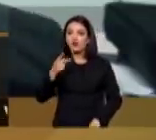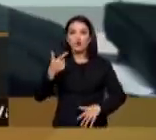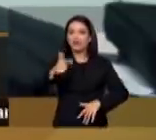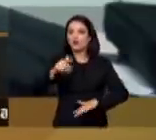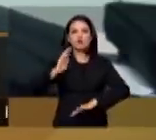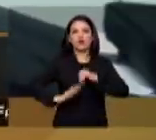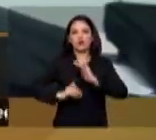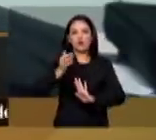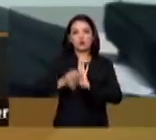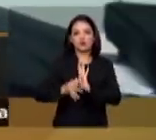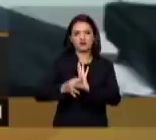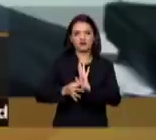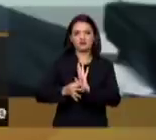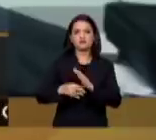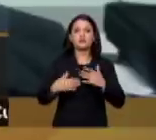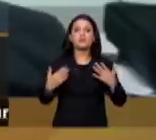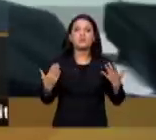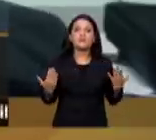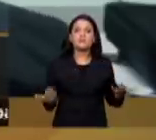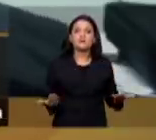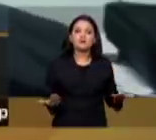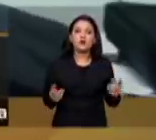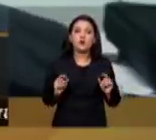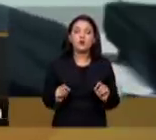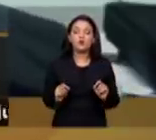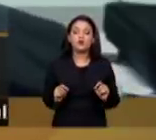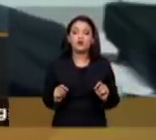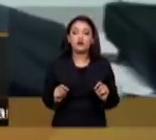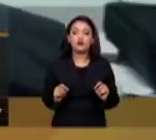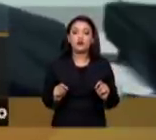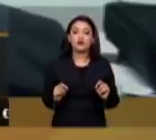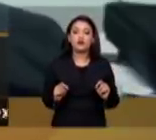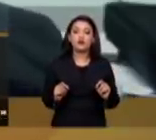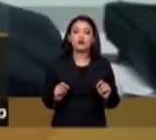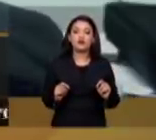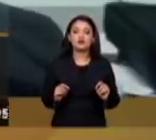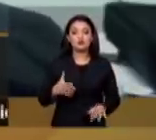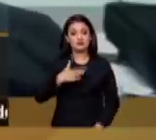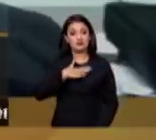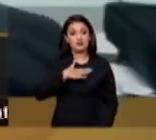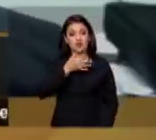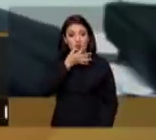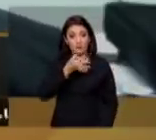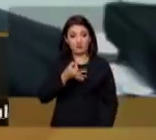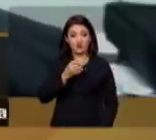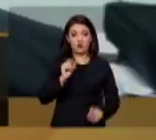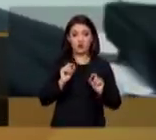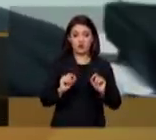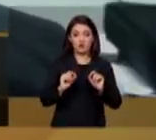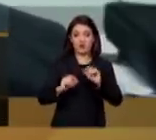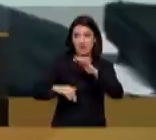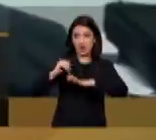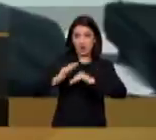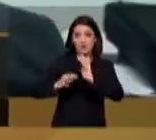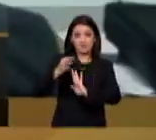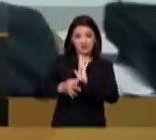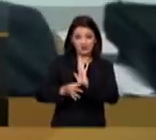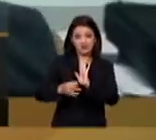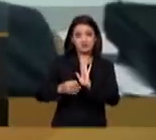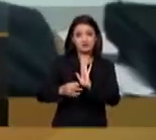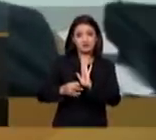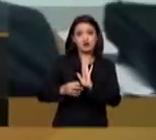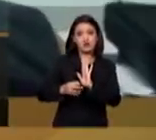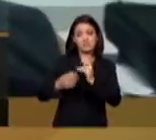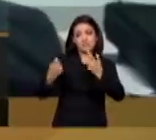incompetência. O plenário julga recurso que trata da decisão monocrática que declarou incompetência da 13ª